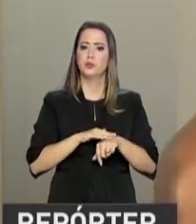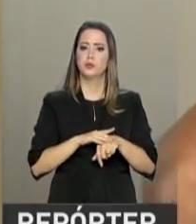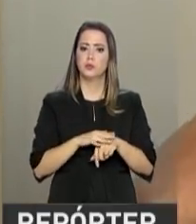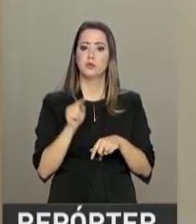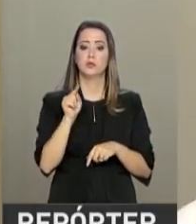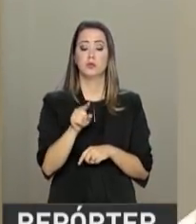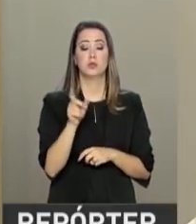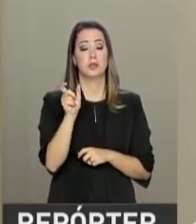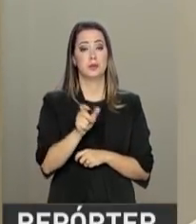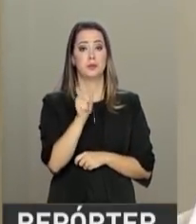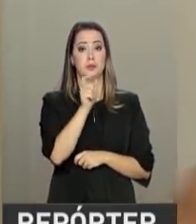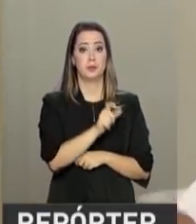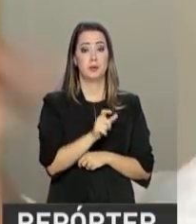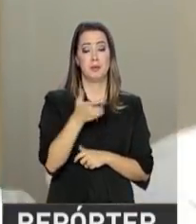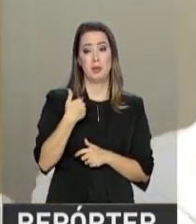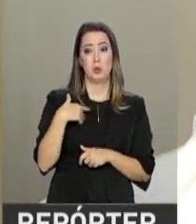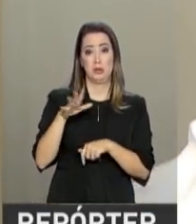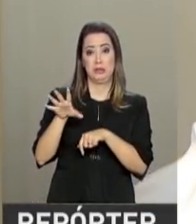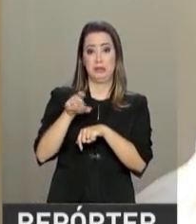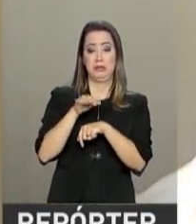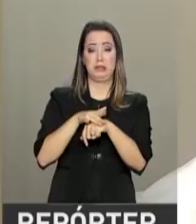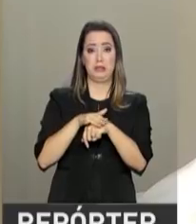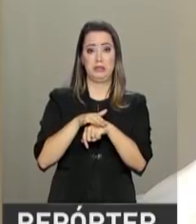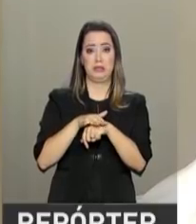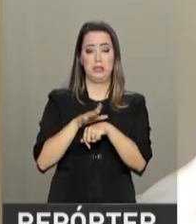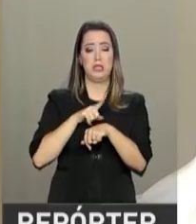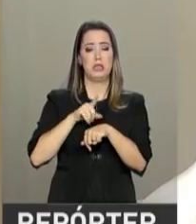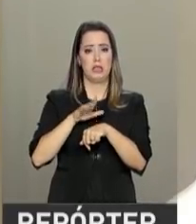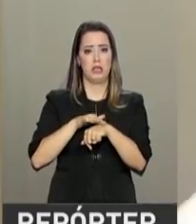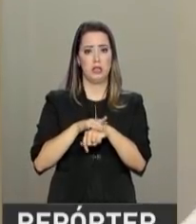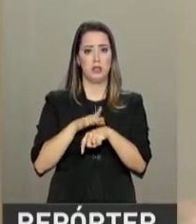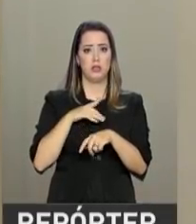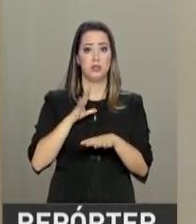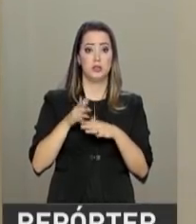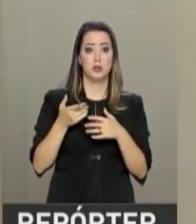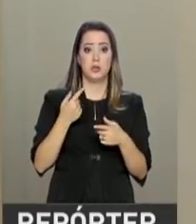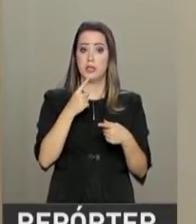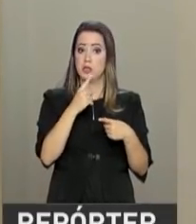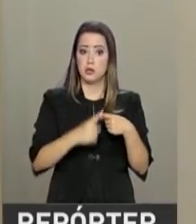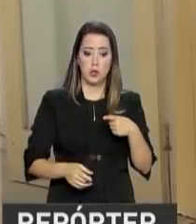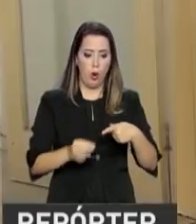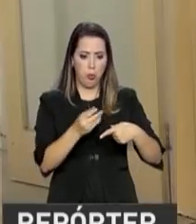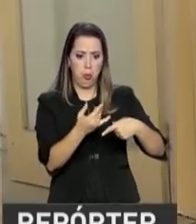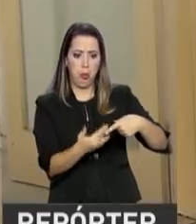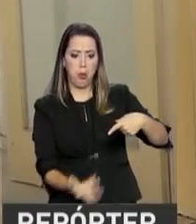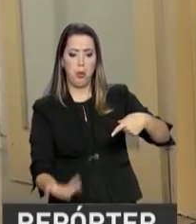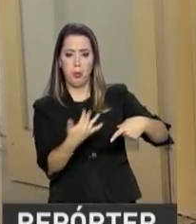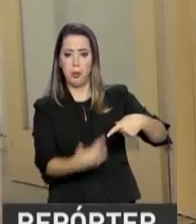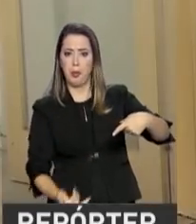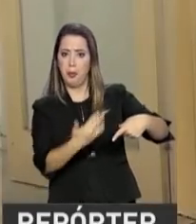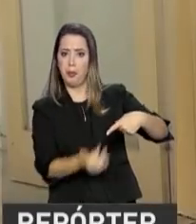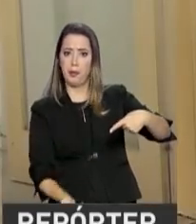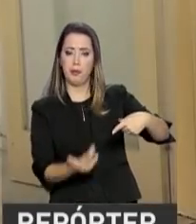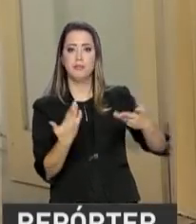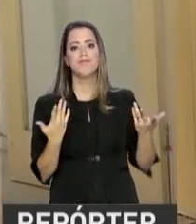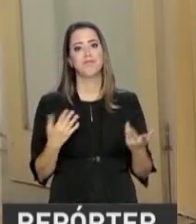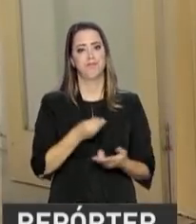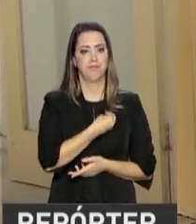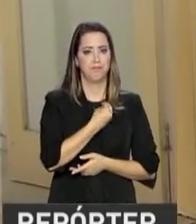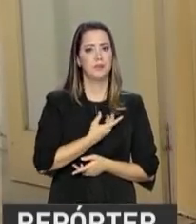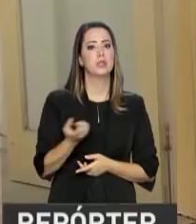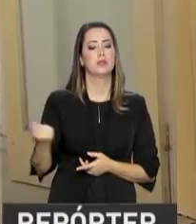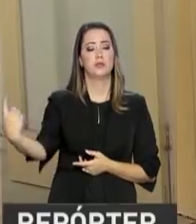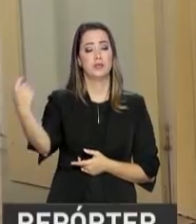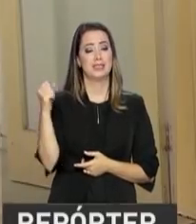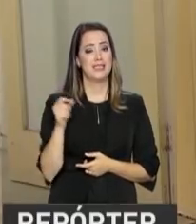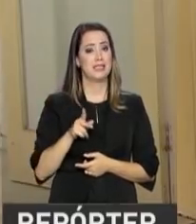doença. É que o paciente hemofílico tem mais dificuldade de conter um sangramento e, sem o tratamento adequado, a vida